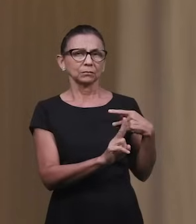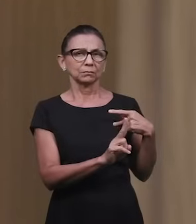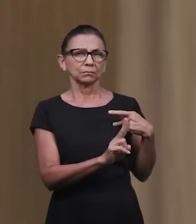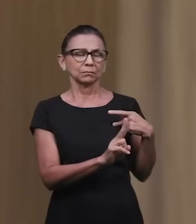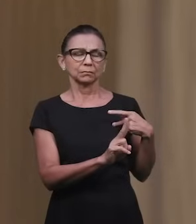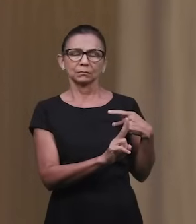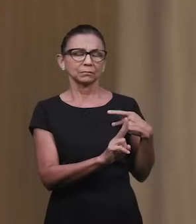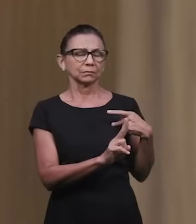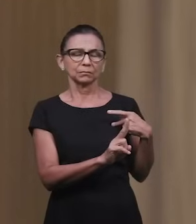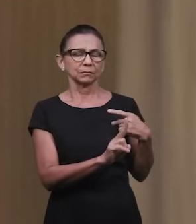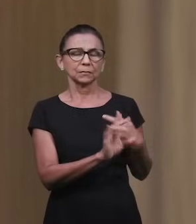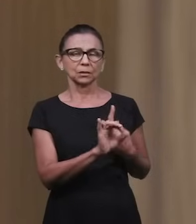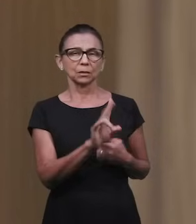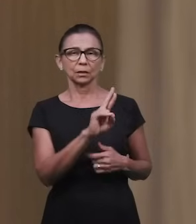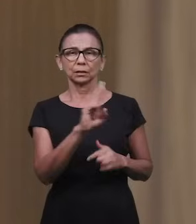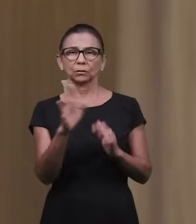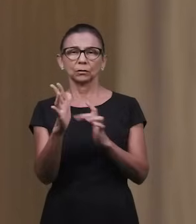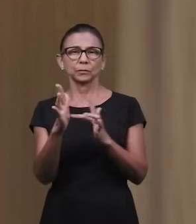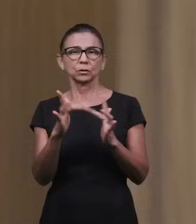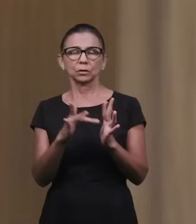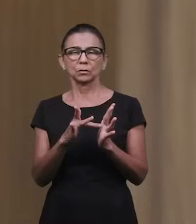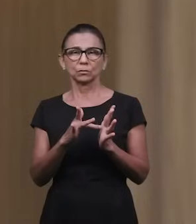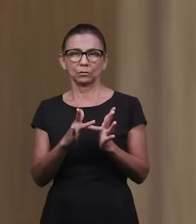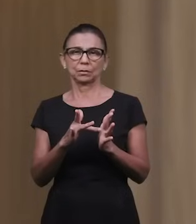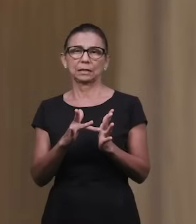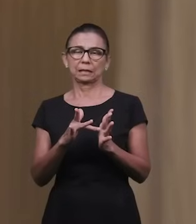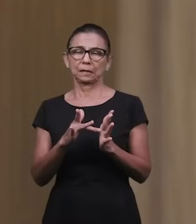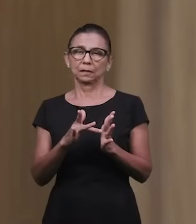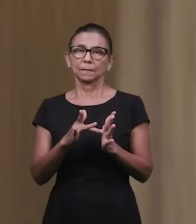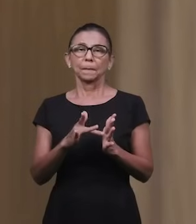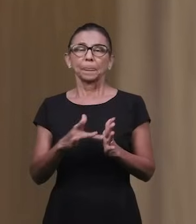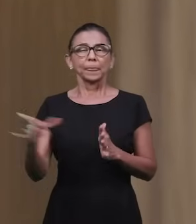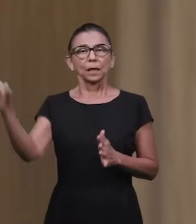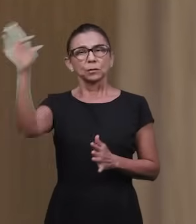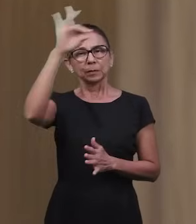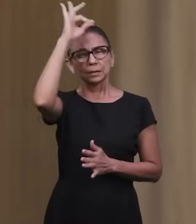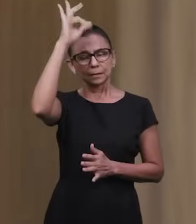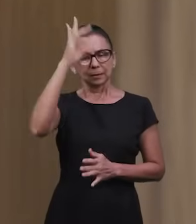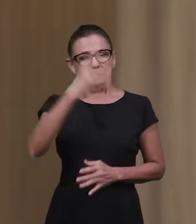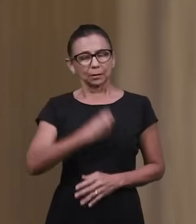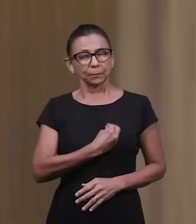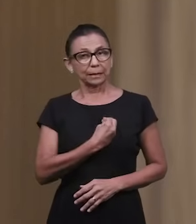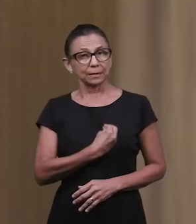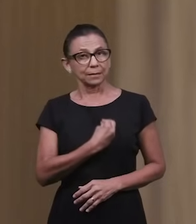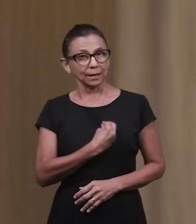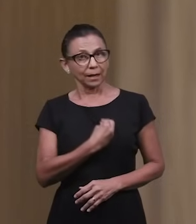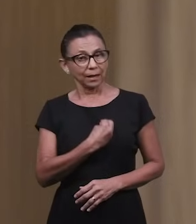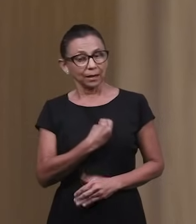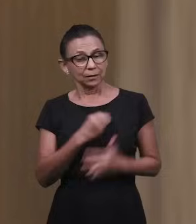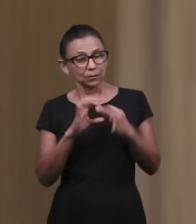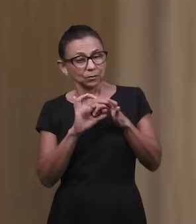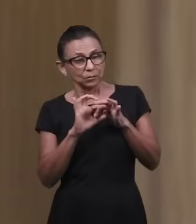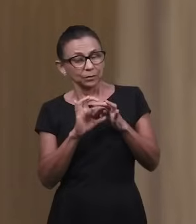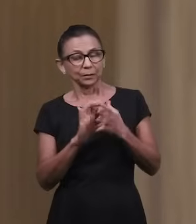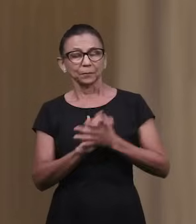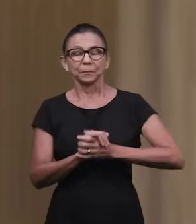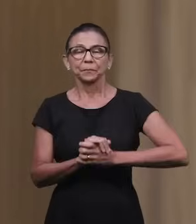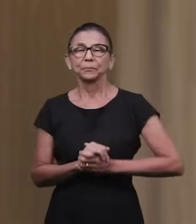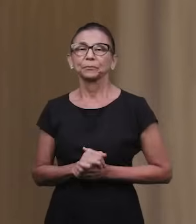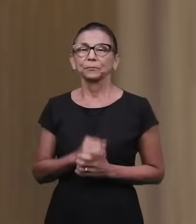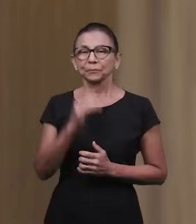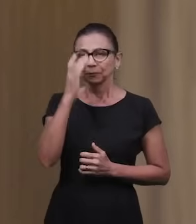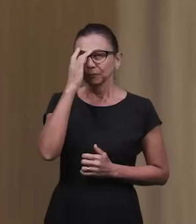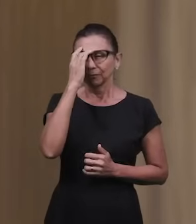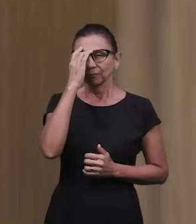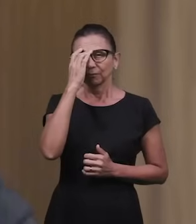revestidos da presença do Espírito Santo na nossa vida. Amém. Glória a Deus. É interessante que eu